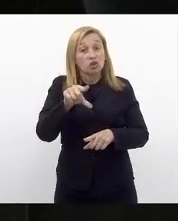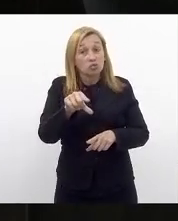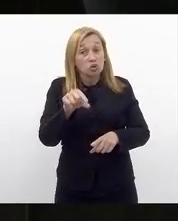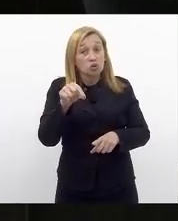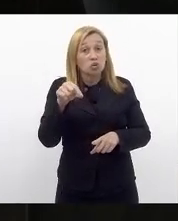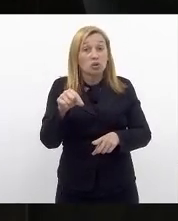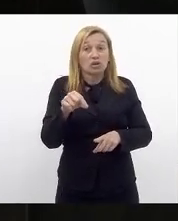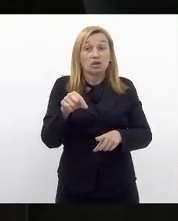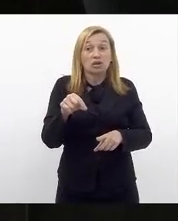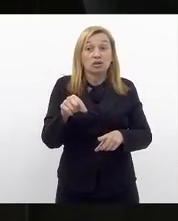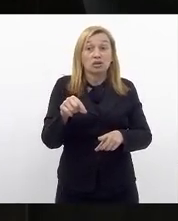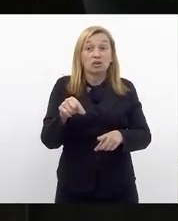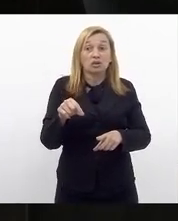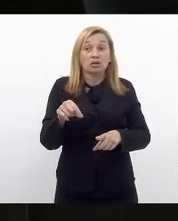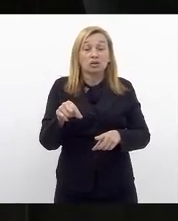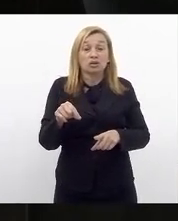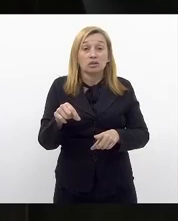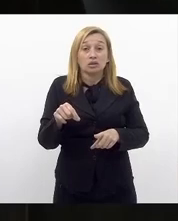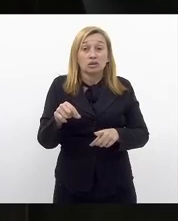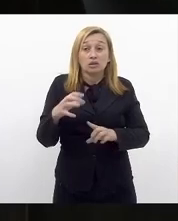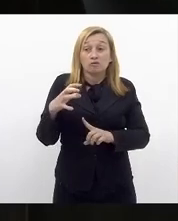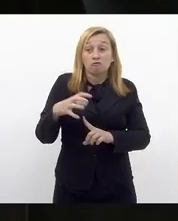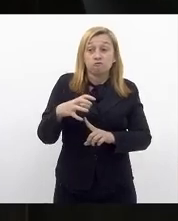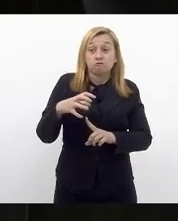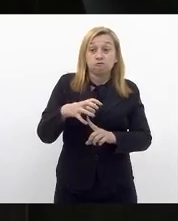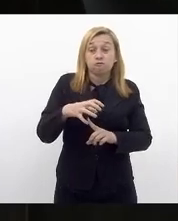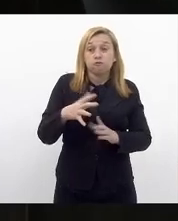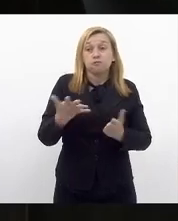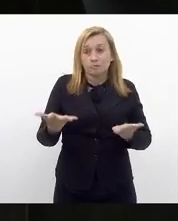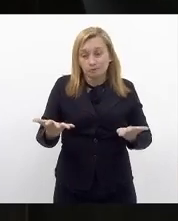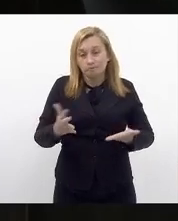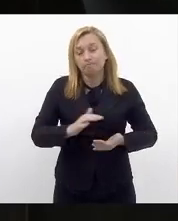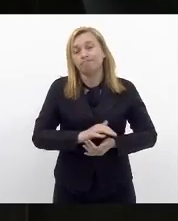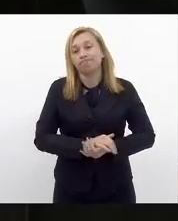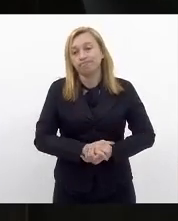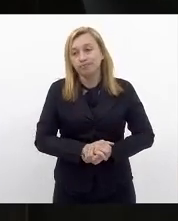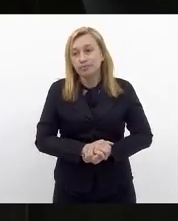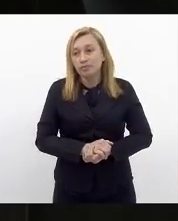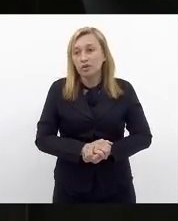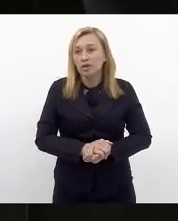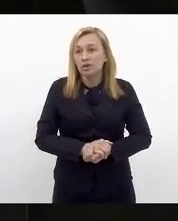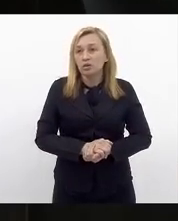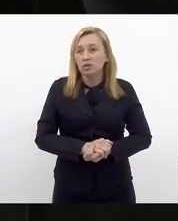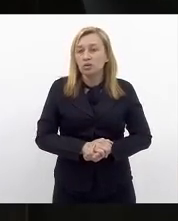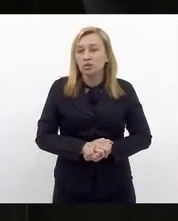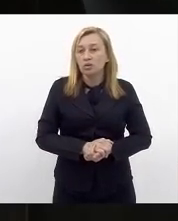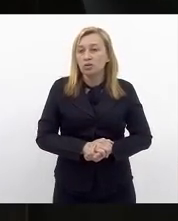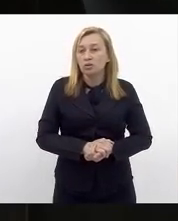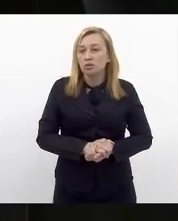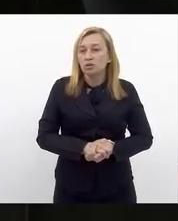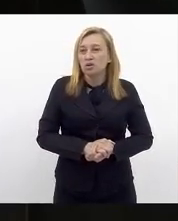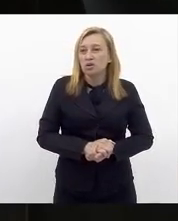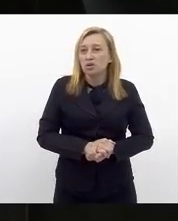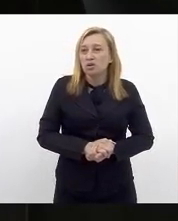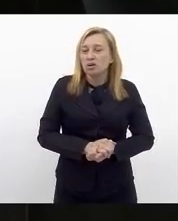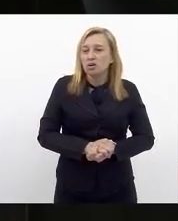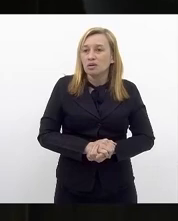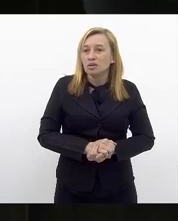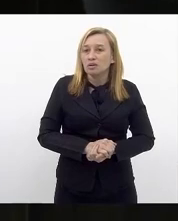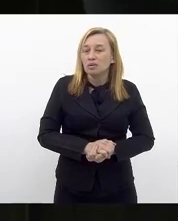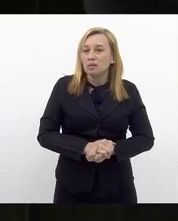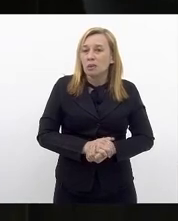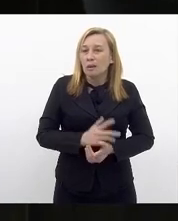decisão compelidos compelidos é uma quase com fosse uma